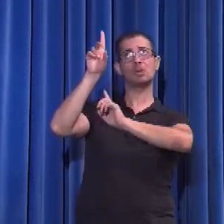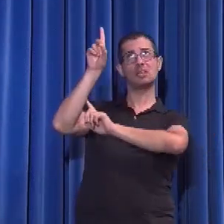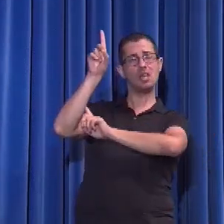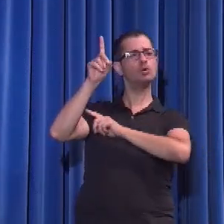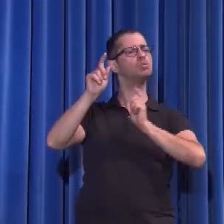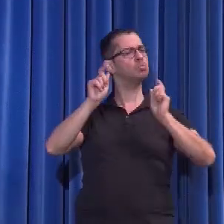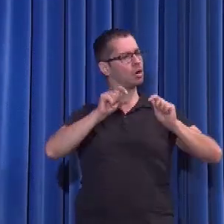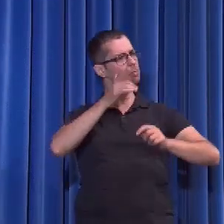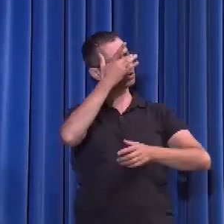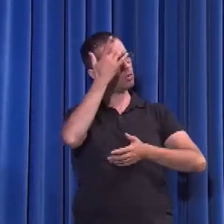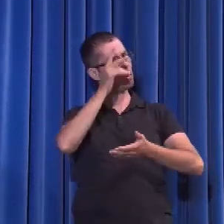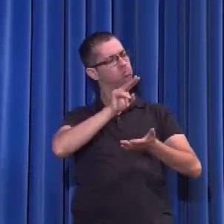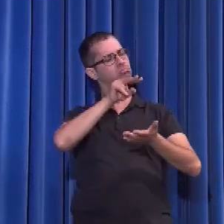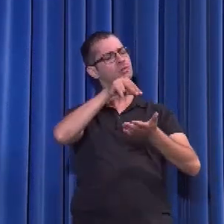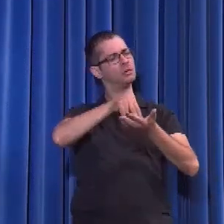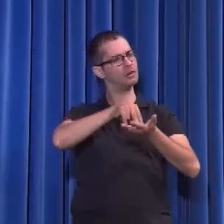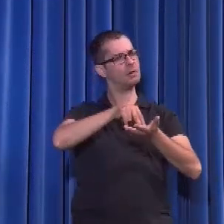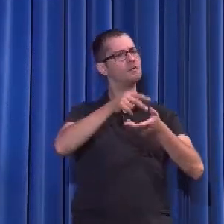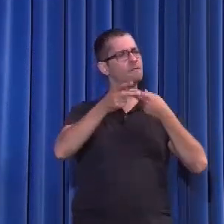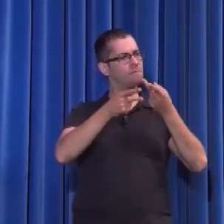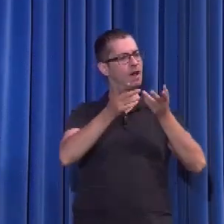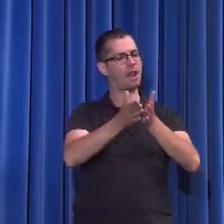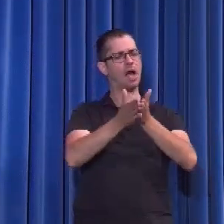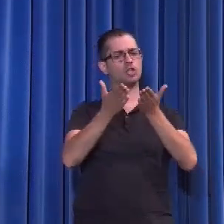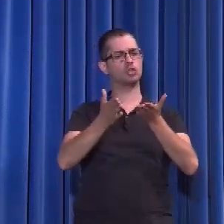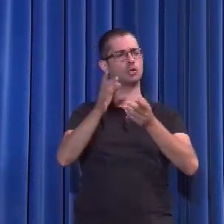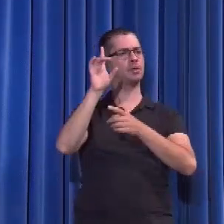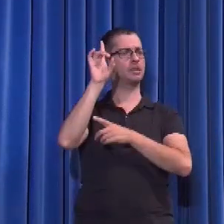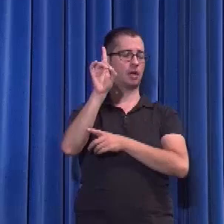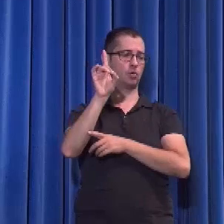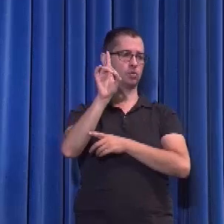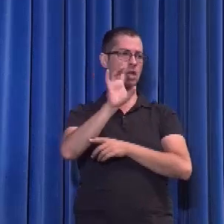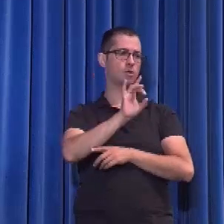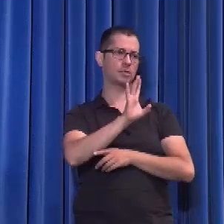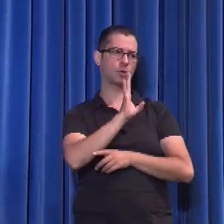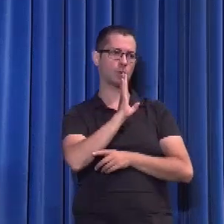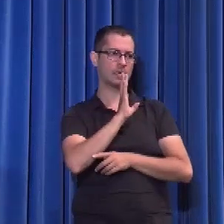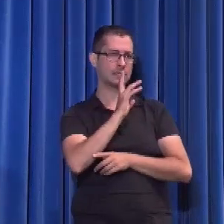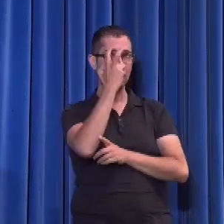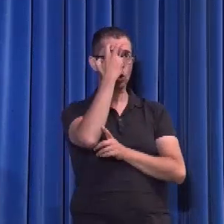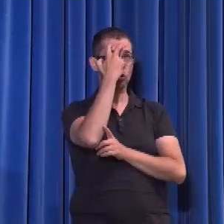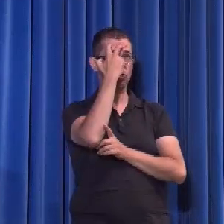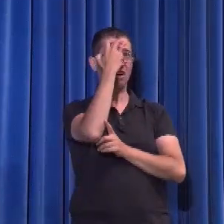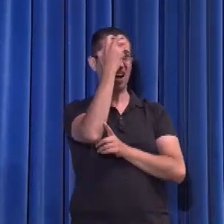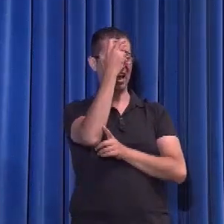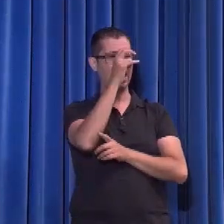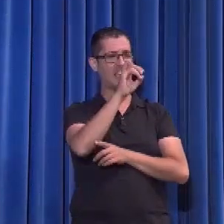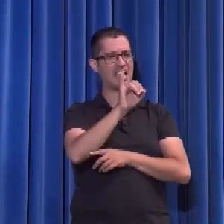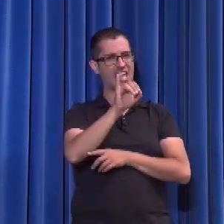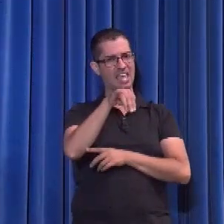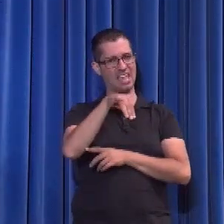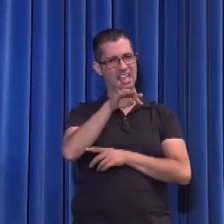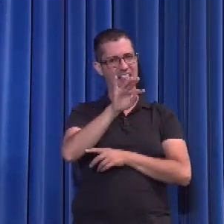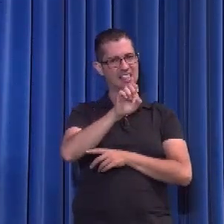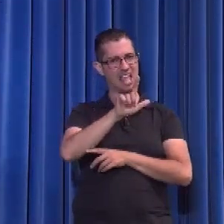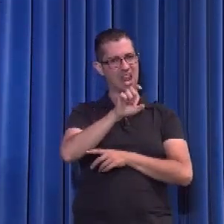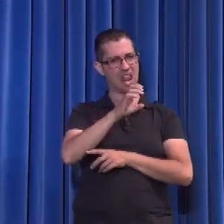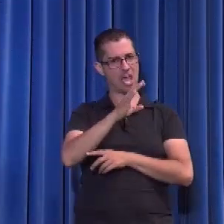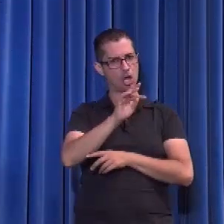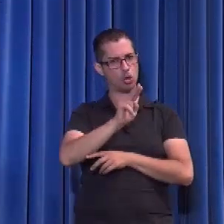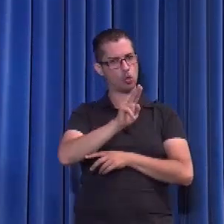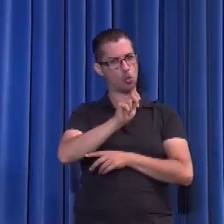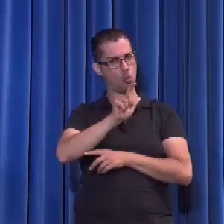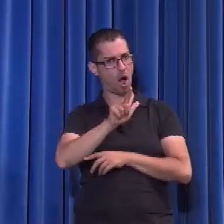Deus, mas é somente um conhecimento acadêmico, intelectual. O segundo conhecimento já é